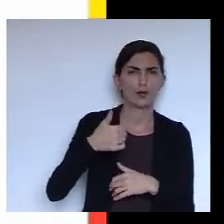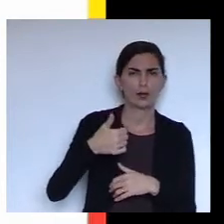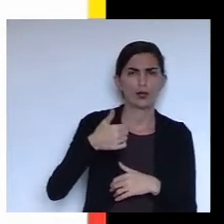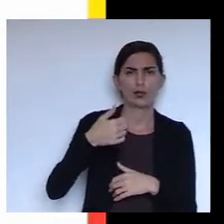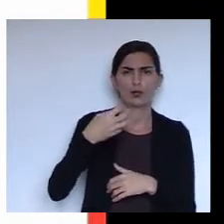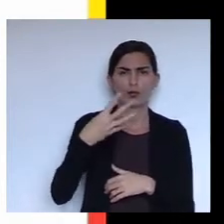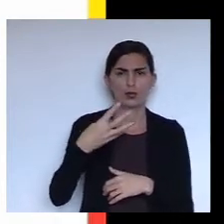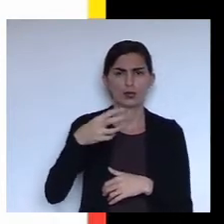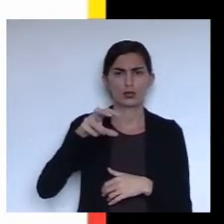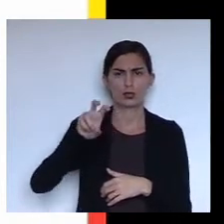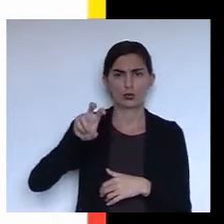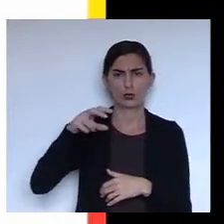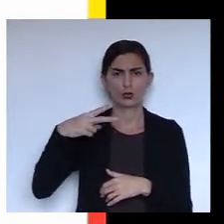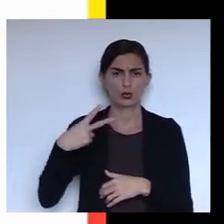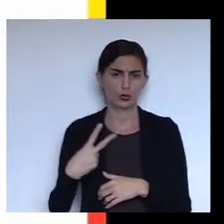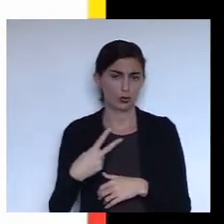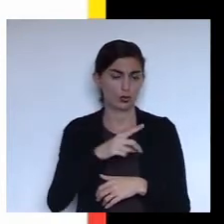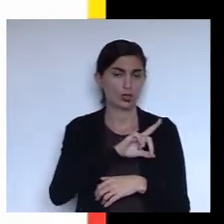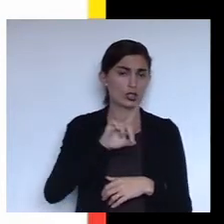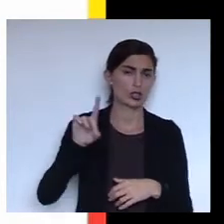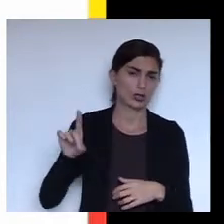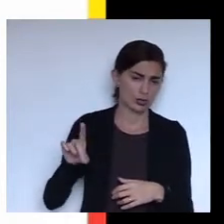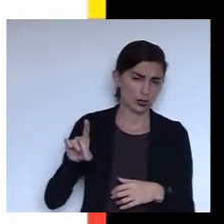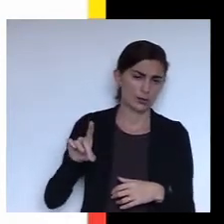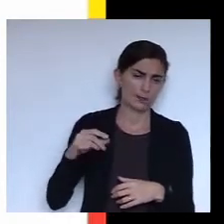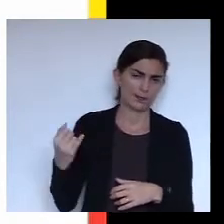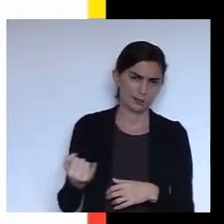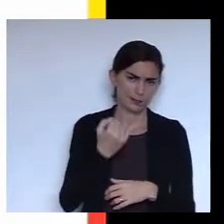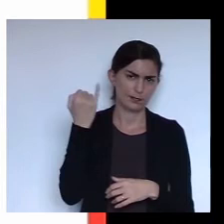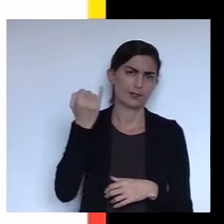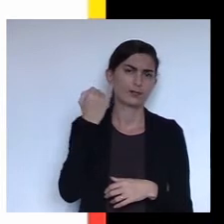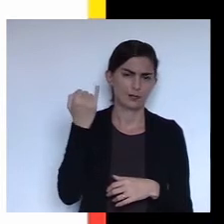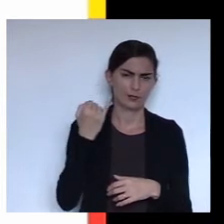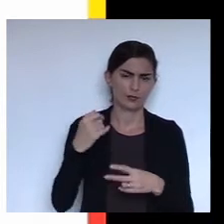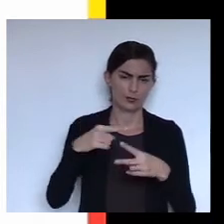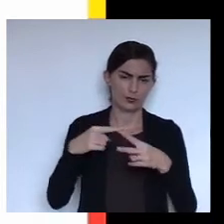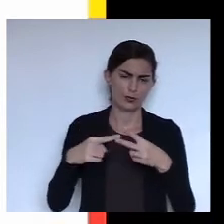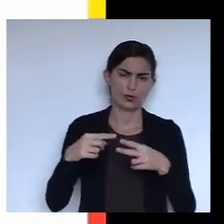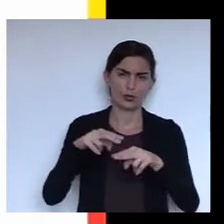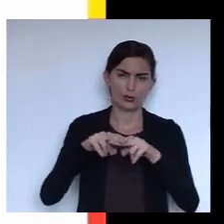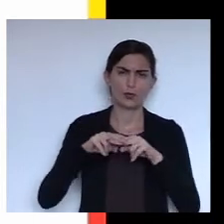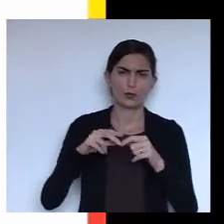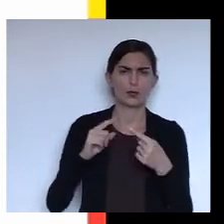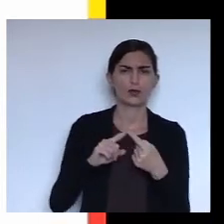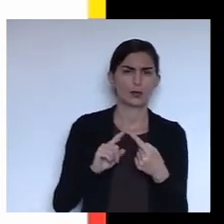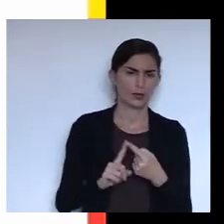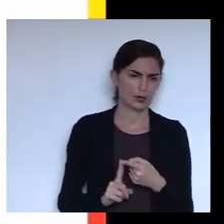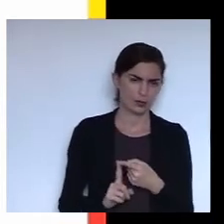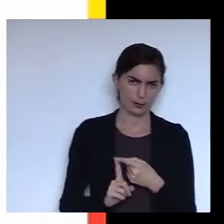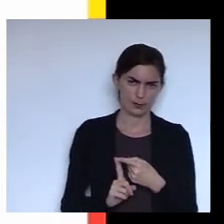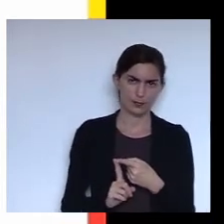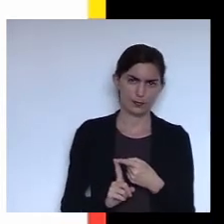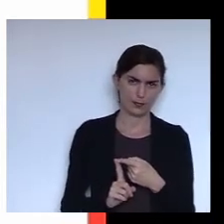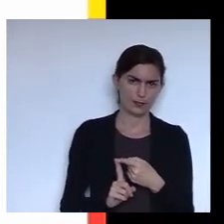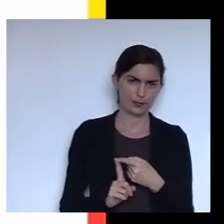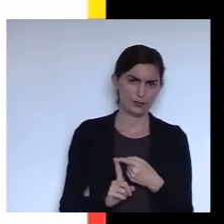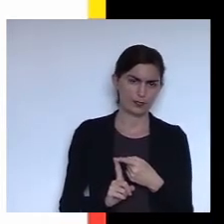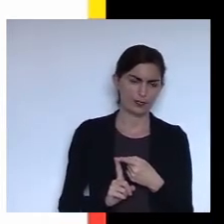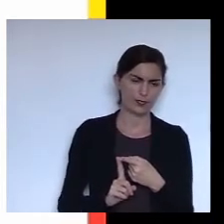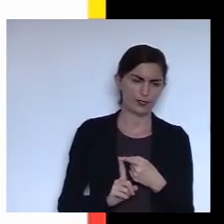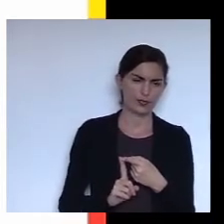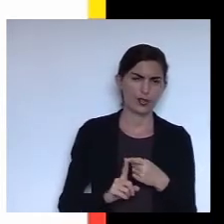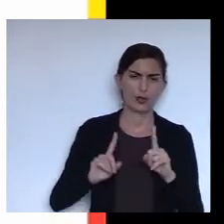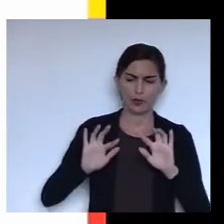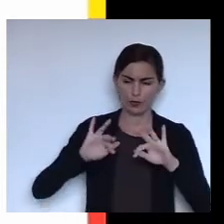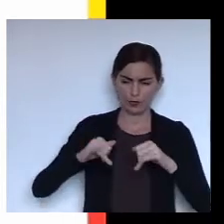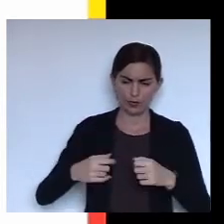1453. Essa data vai ser importante por 2 motivos. Primeiro motivo é o fim